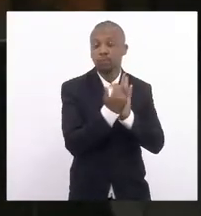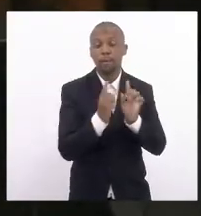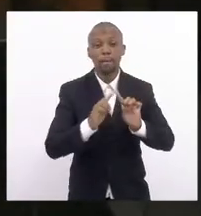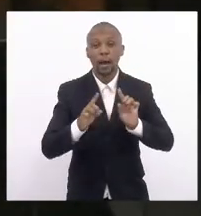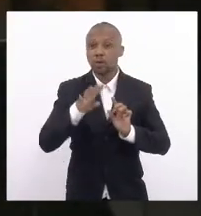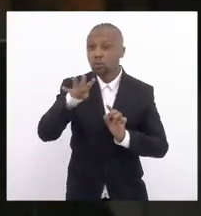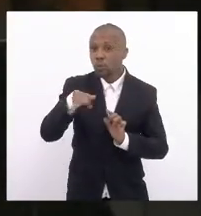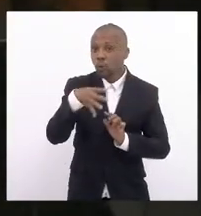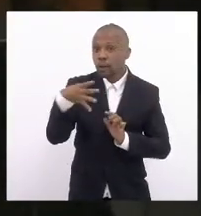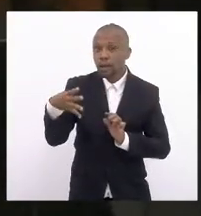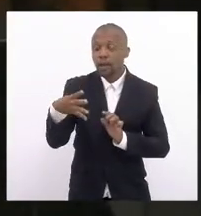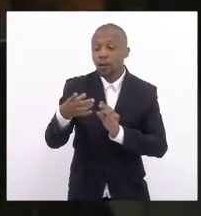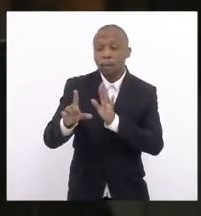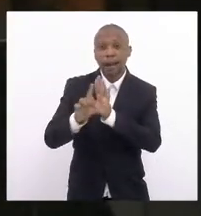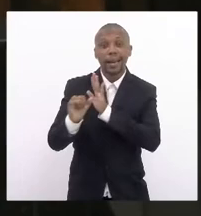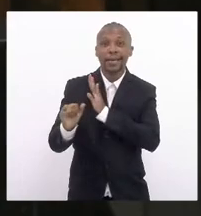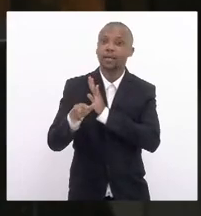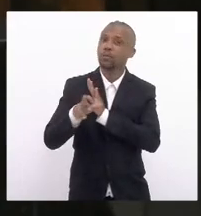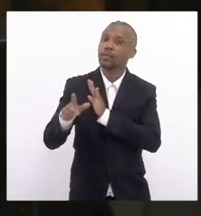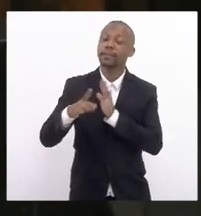uma portaria indicativa do MEC.